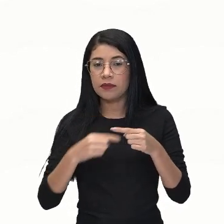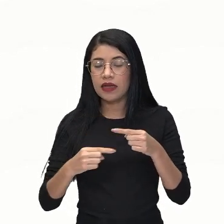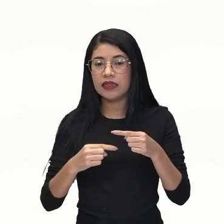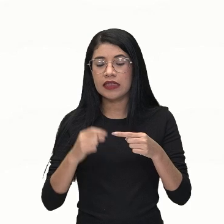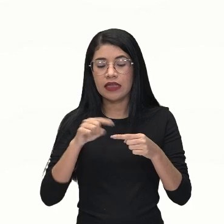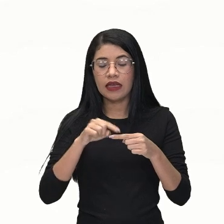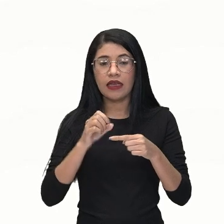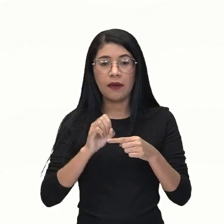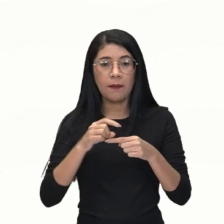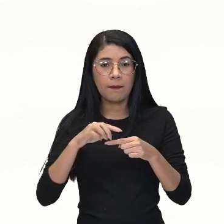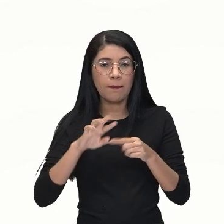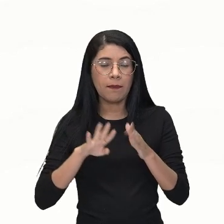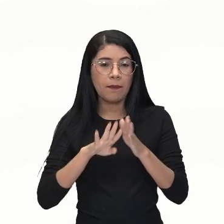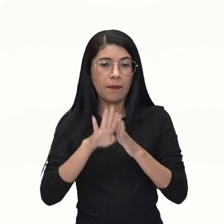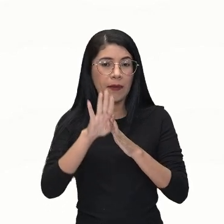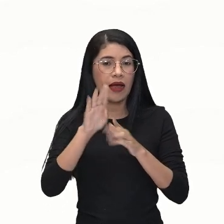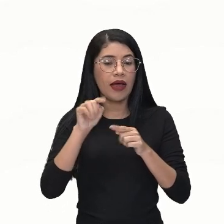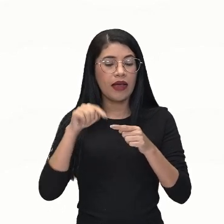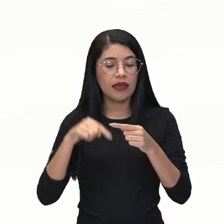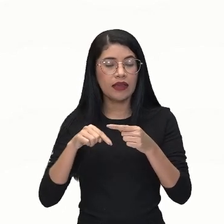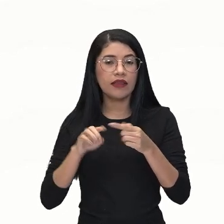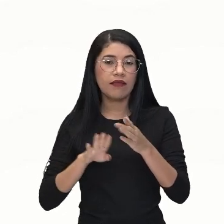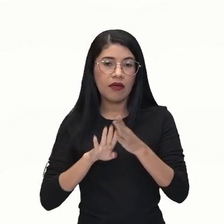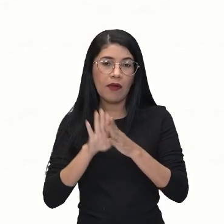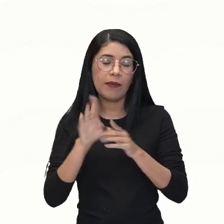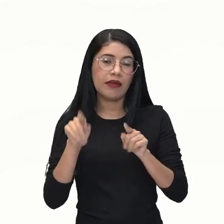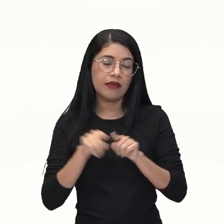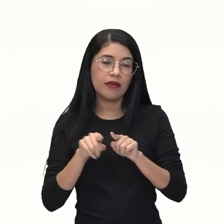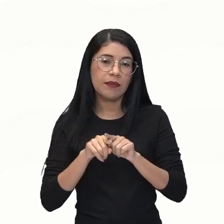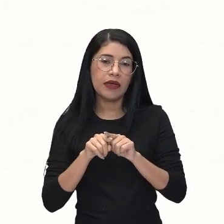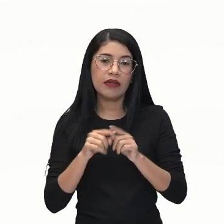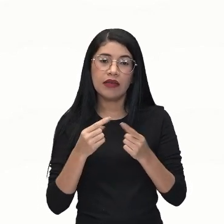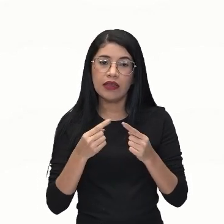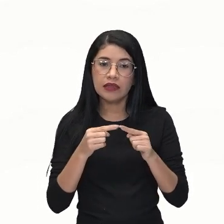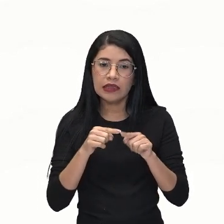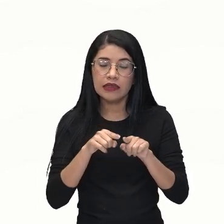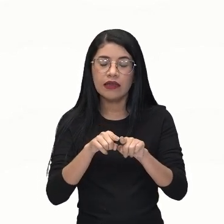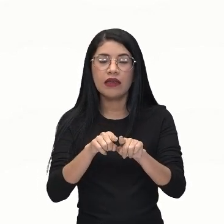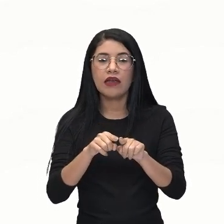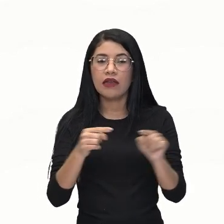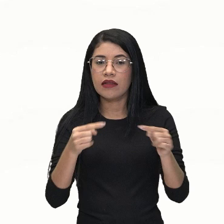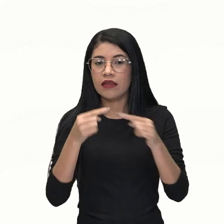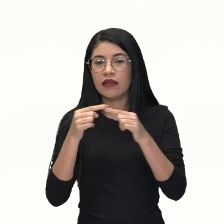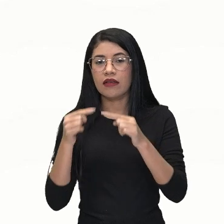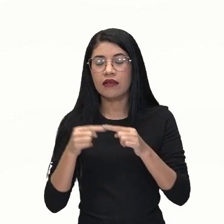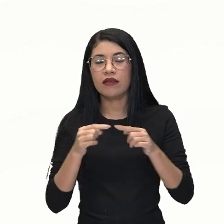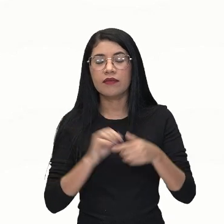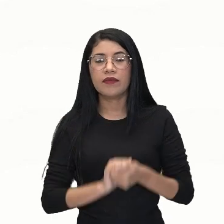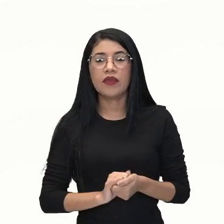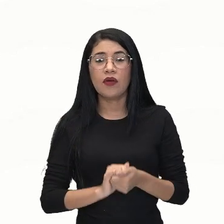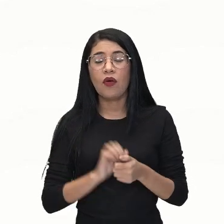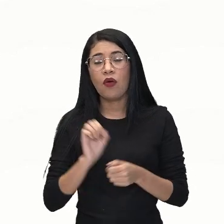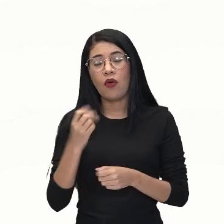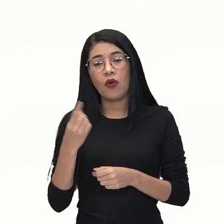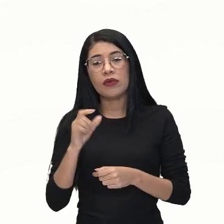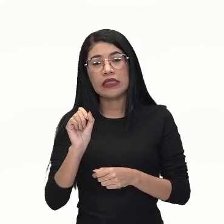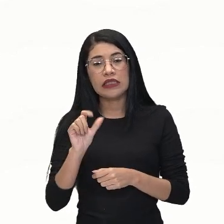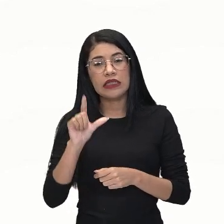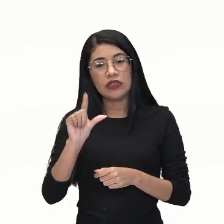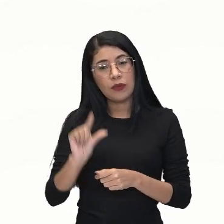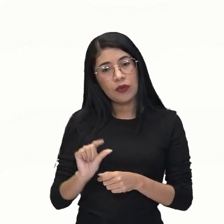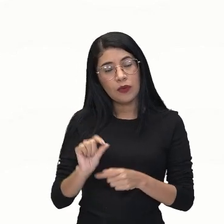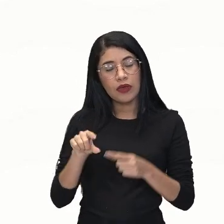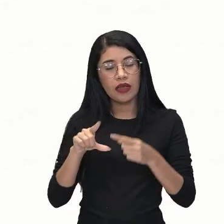a outra também aumenta, tá? Na mesma proporção. Ou quando uma diminui, a outra